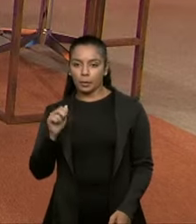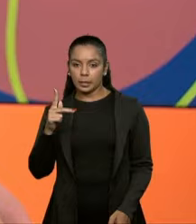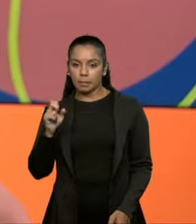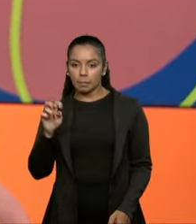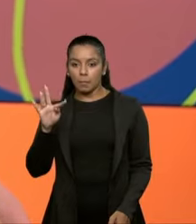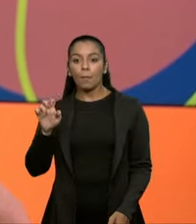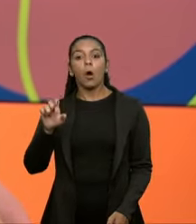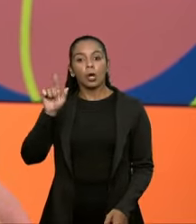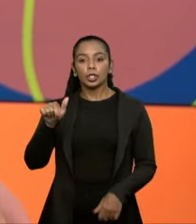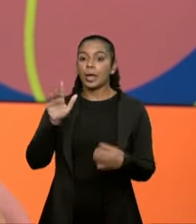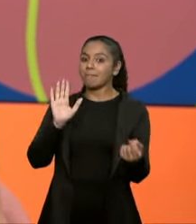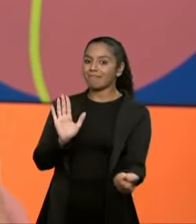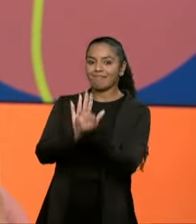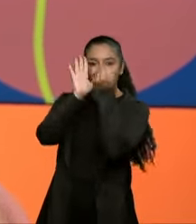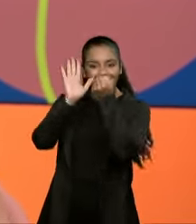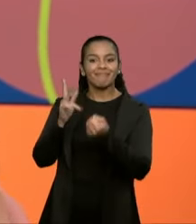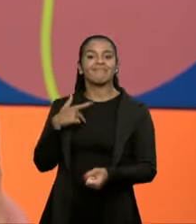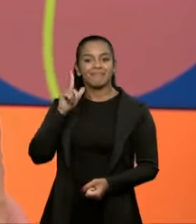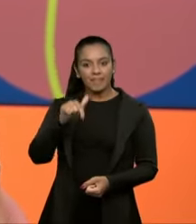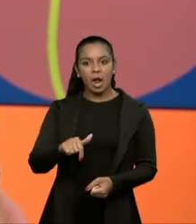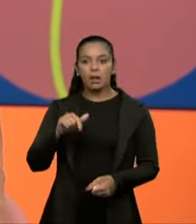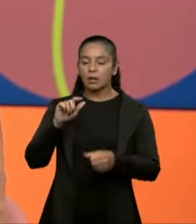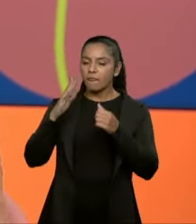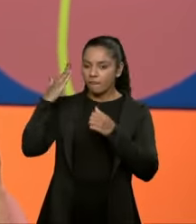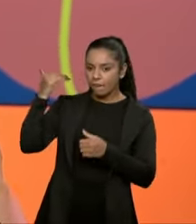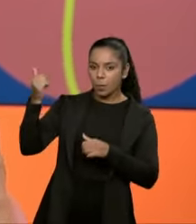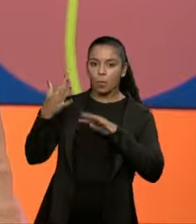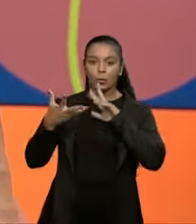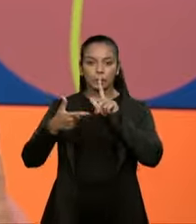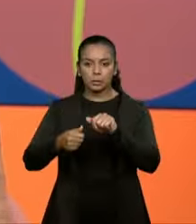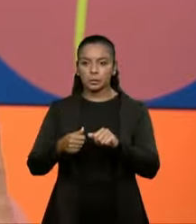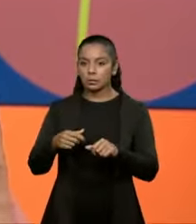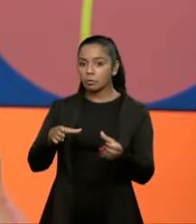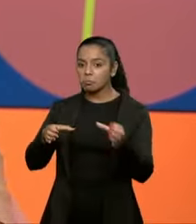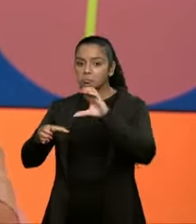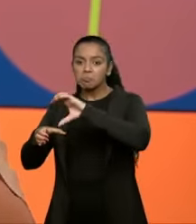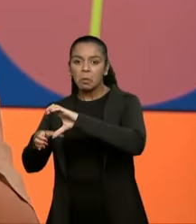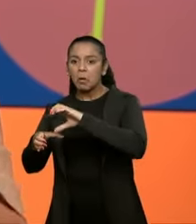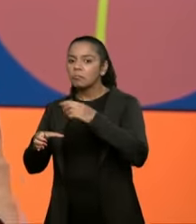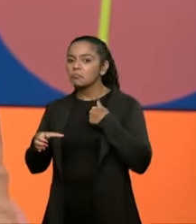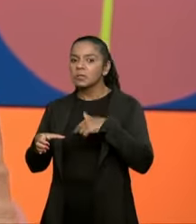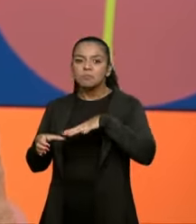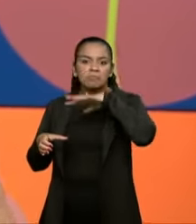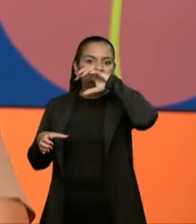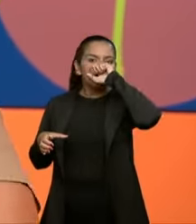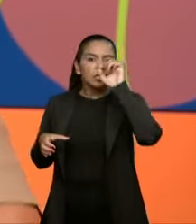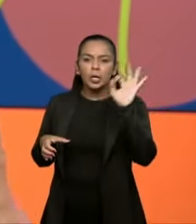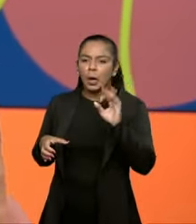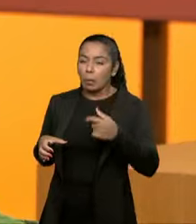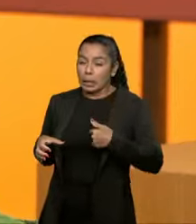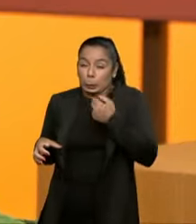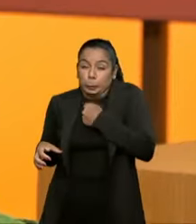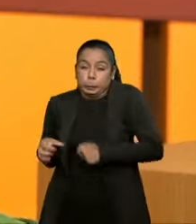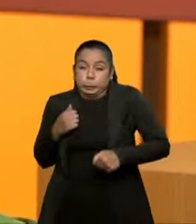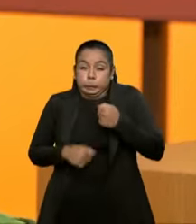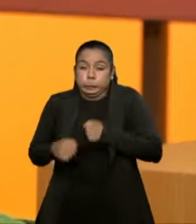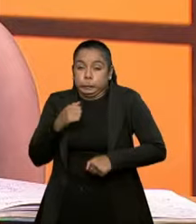no mundo, e realmente, irmão, você bota, você faz bonitinho, não tem cheiro nenhum, você pode estar num dia ruim.